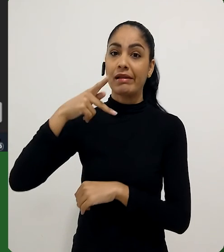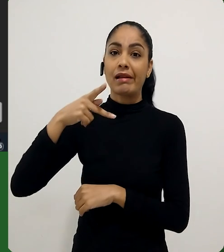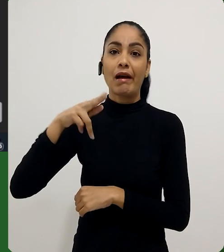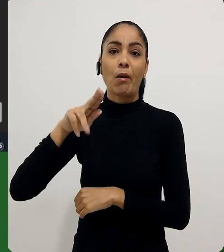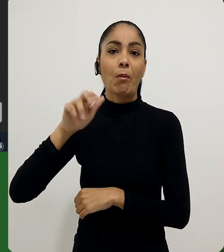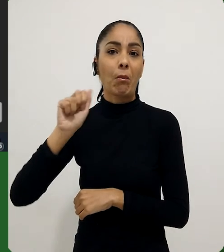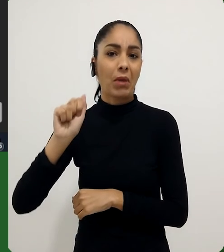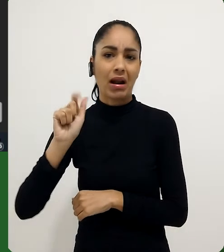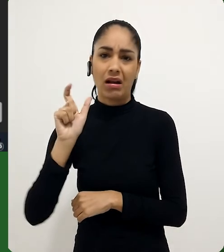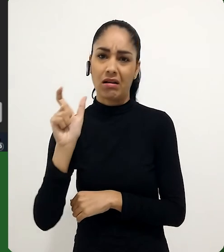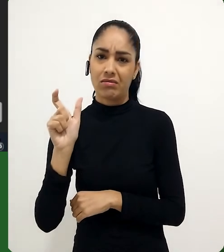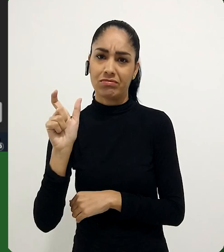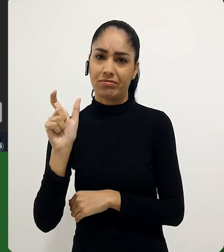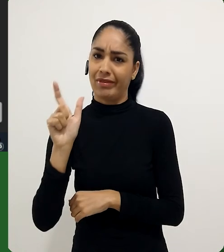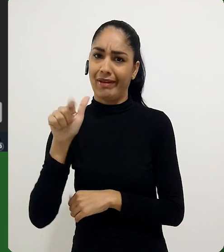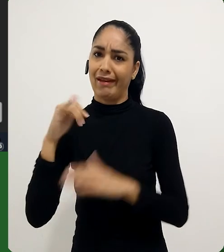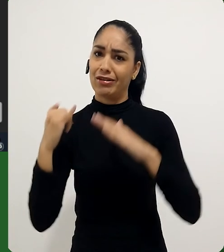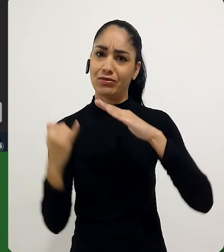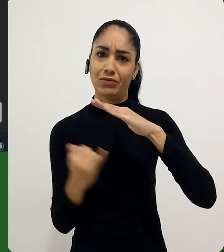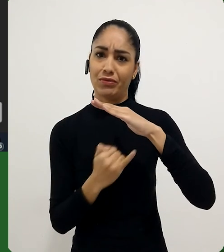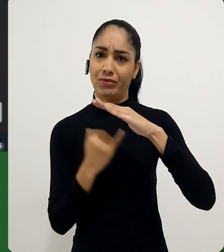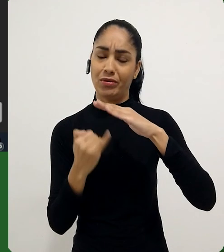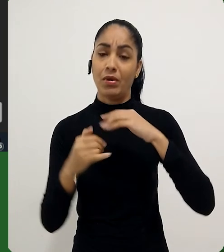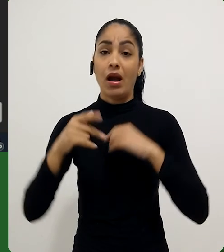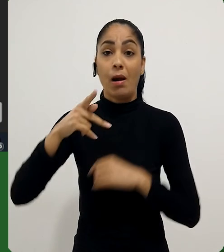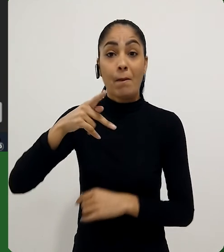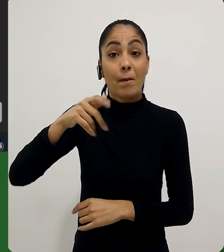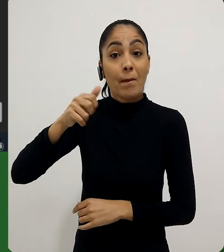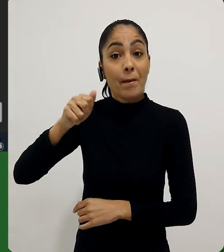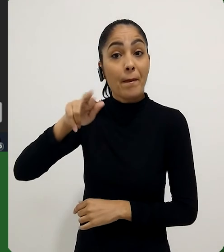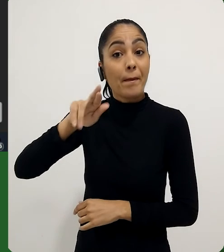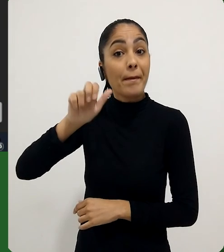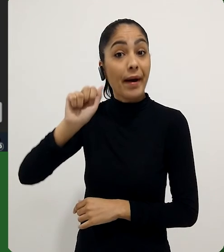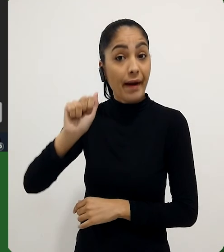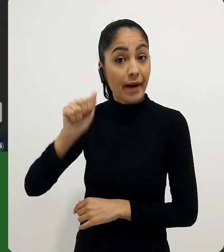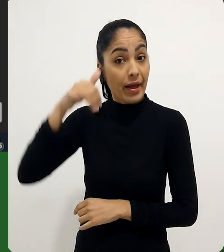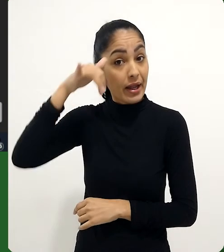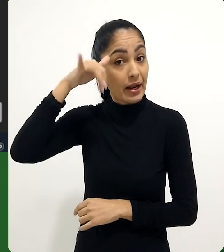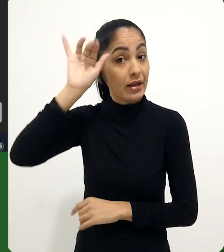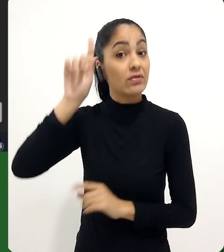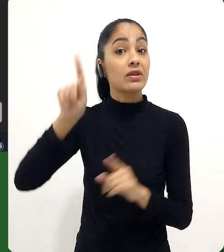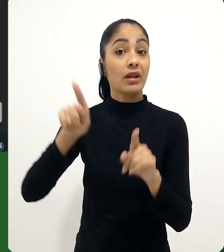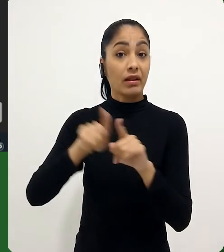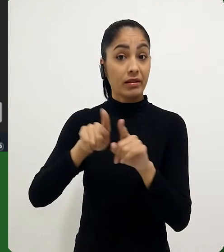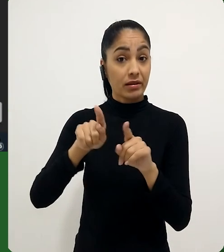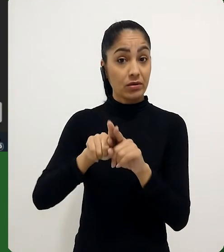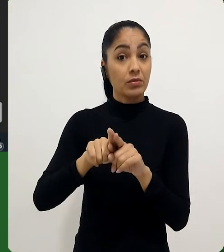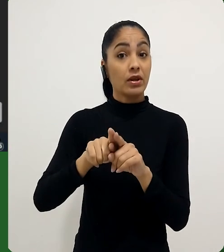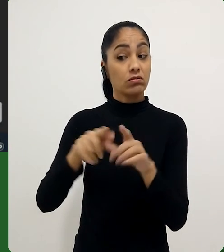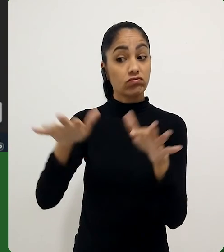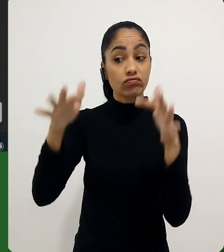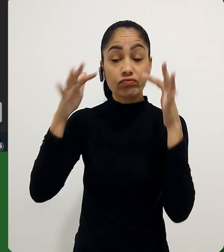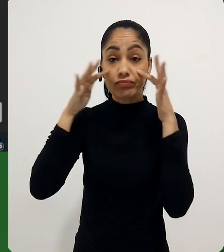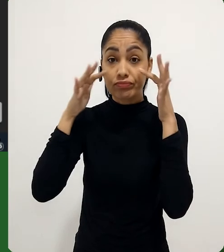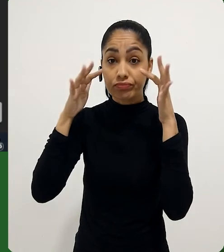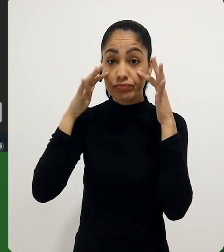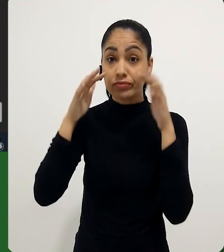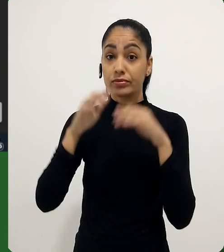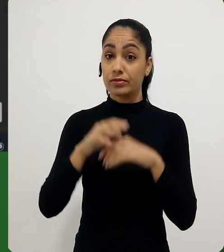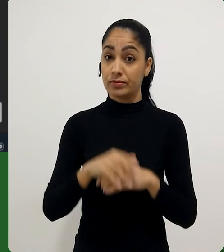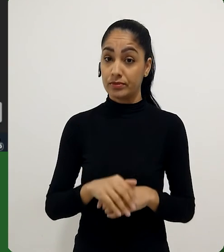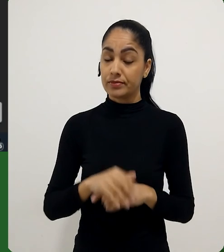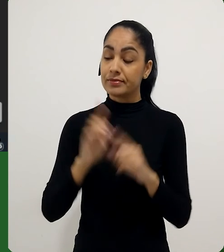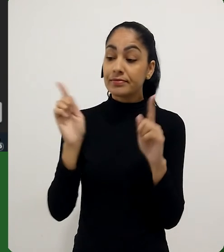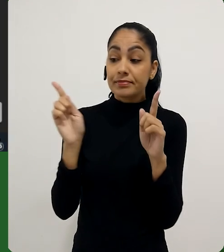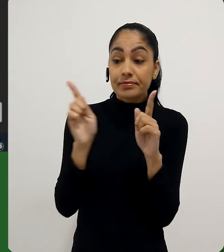de formalidade maior, esse pra, né? Isso pra é informal, né? Seria para. Então deve-se atentar